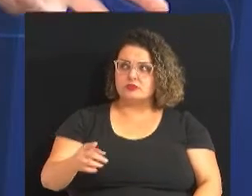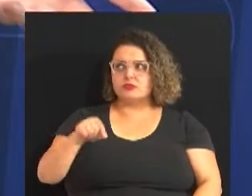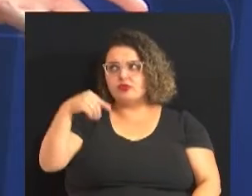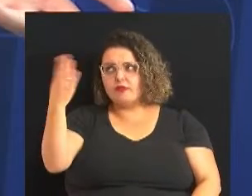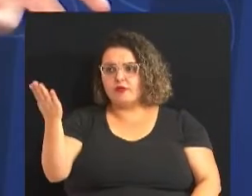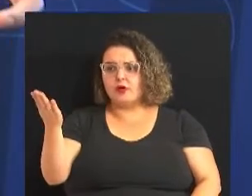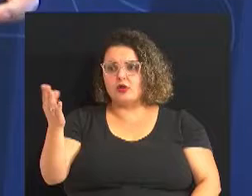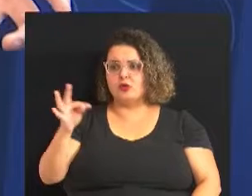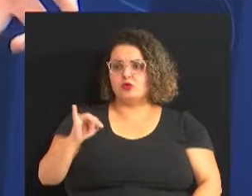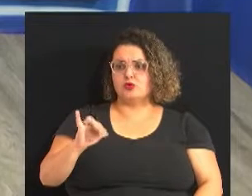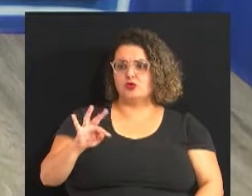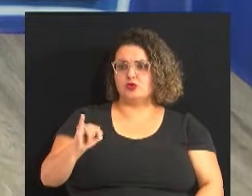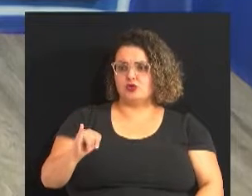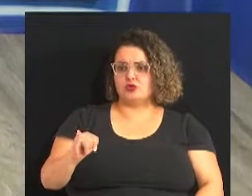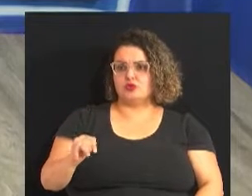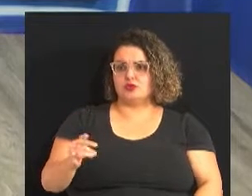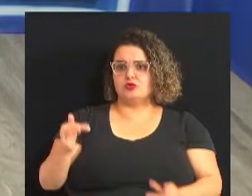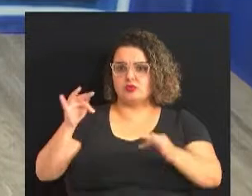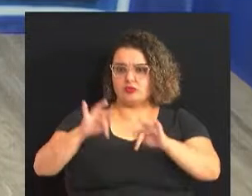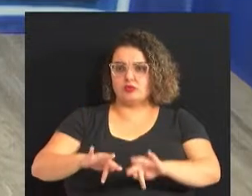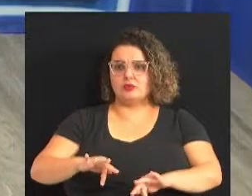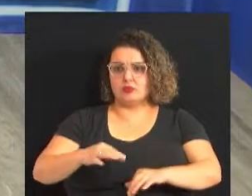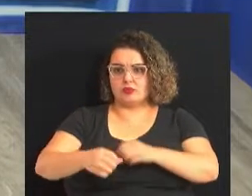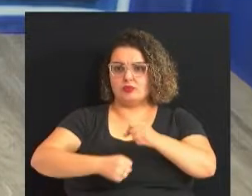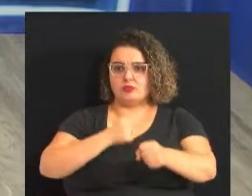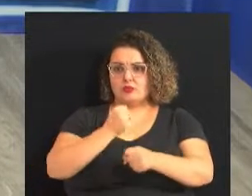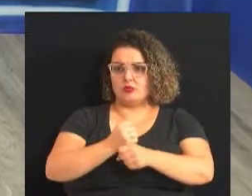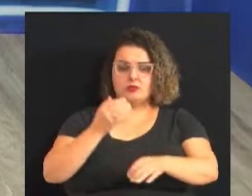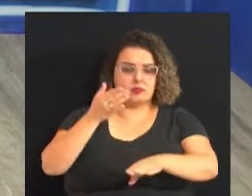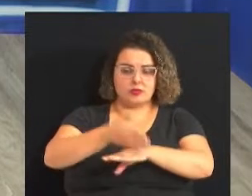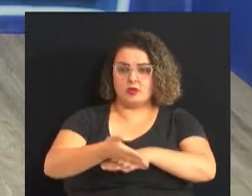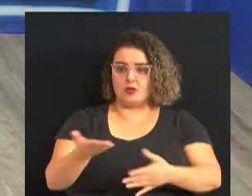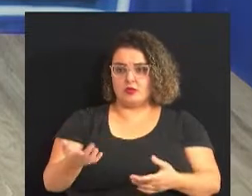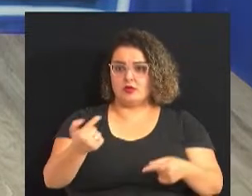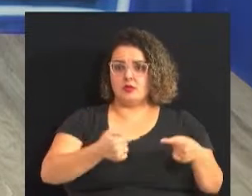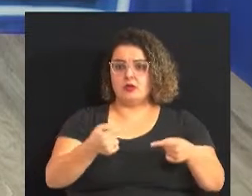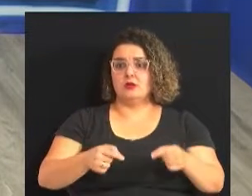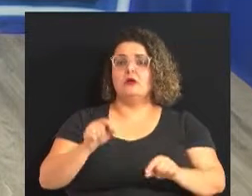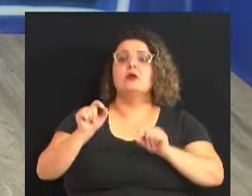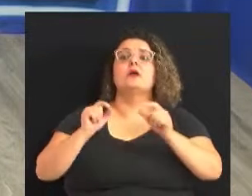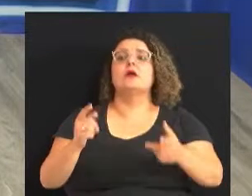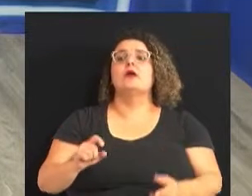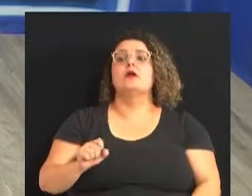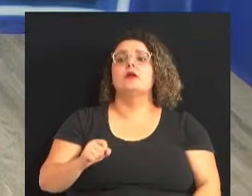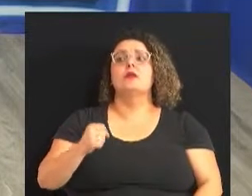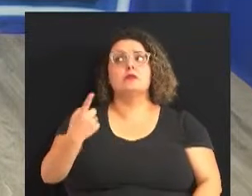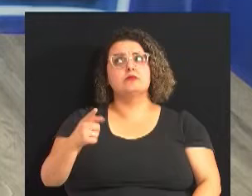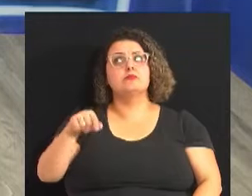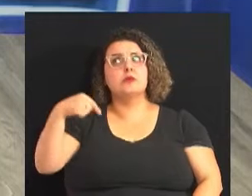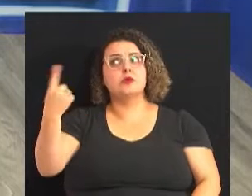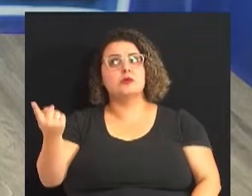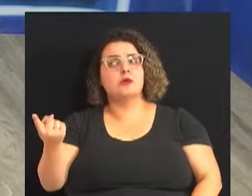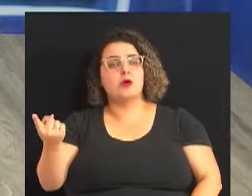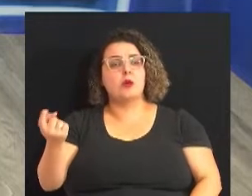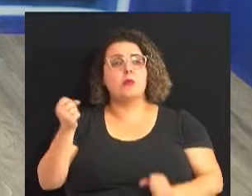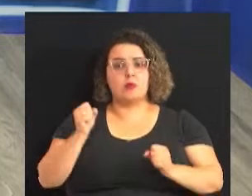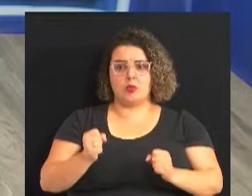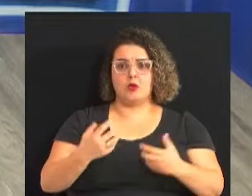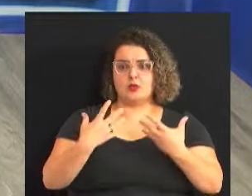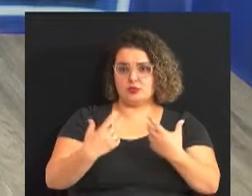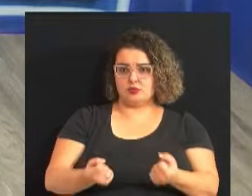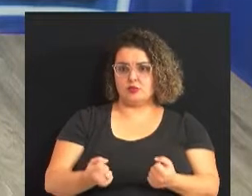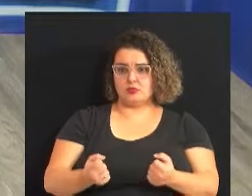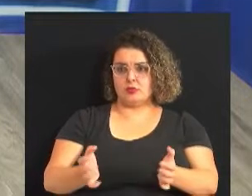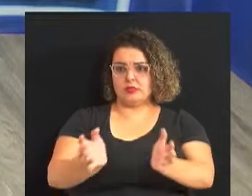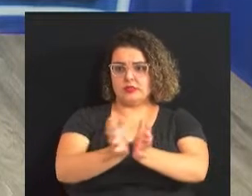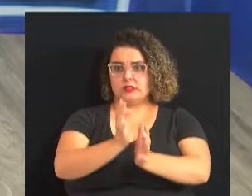anunciou que no final do ano, após a Copa do Mundo, ele não vai mais. E aí ficou a discussão. E aí, um estrangeiro, ele pode assumir uma seleção brasileira? Não precisa